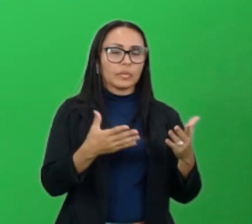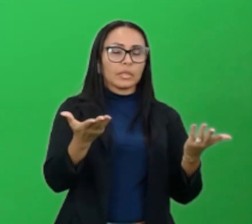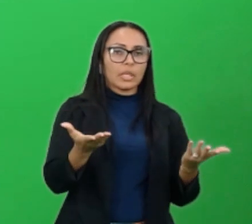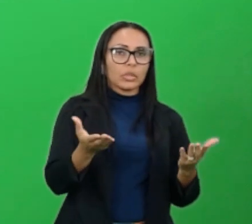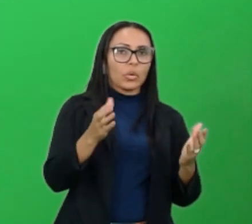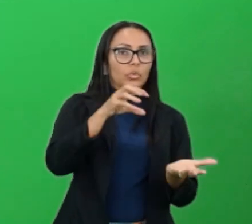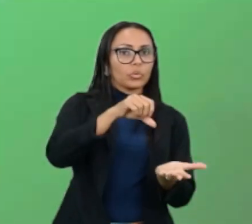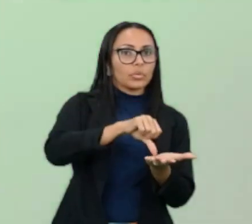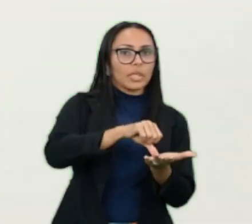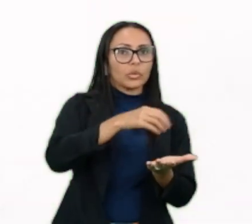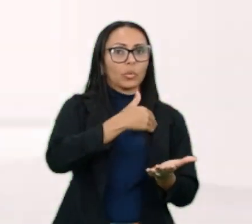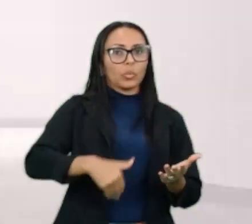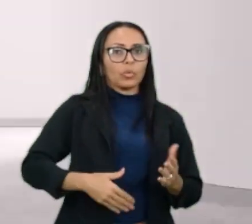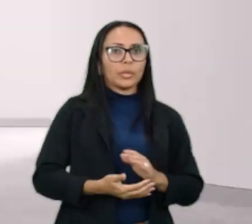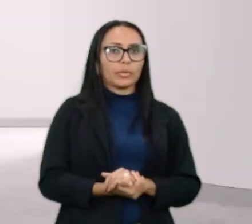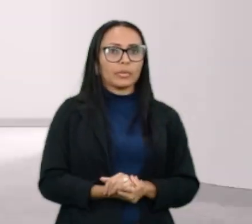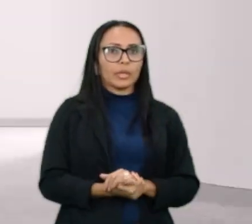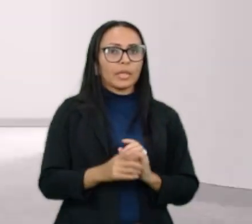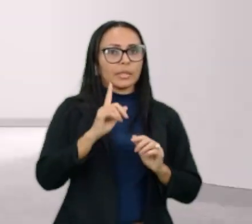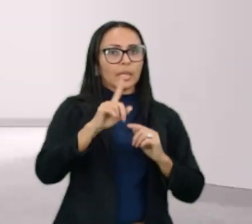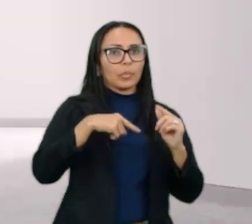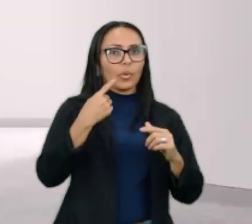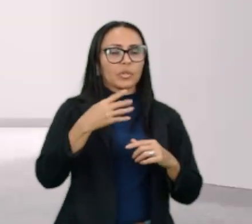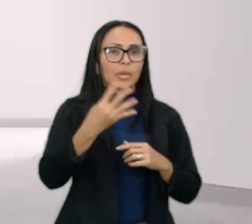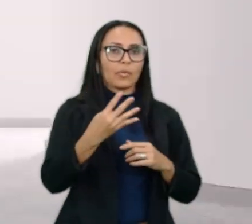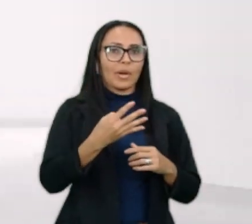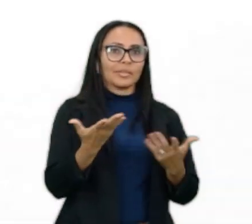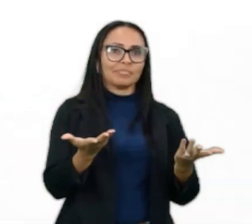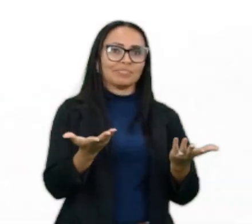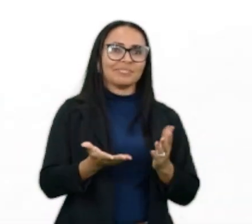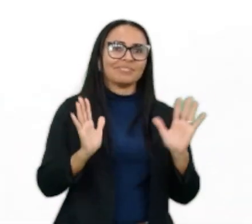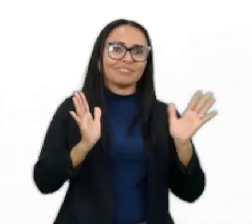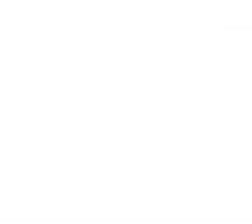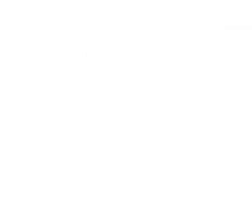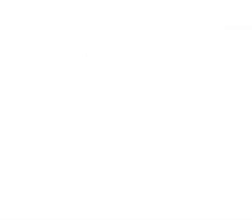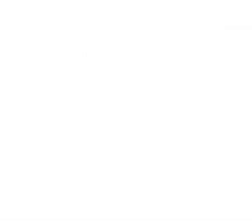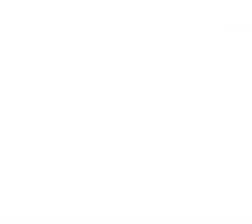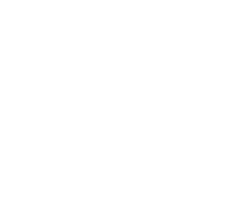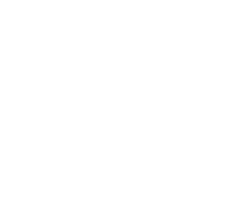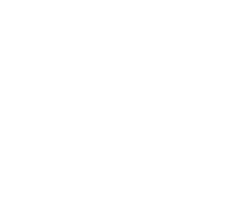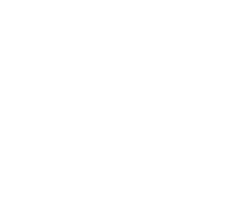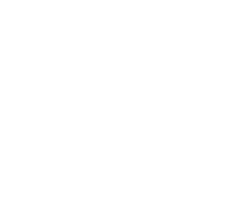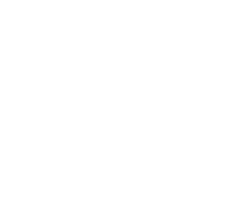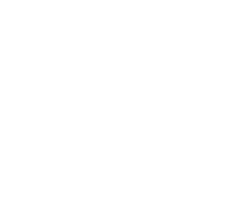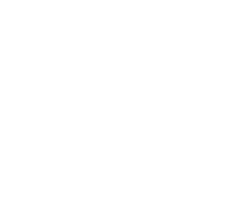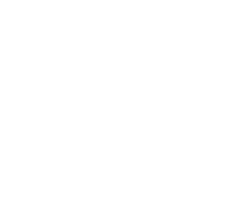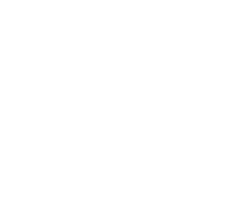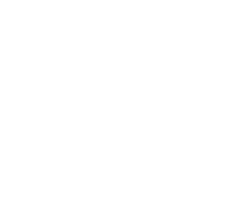tratado na 4ª parte desse vídeo. Acompanhe a gente.